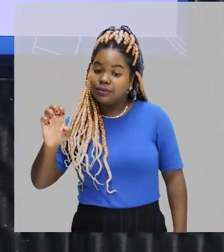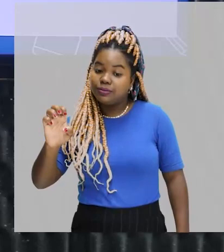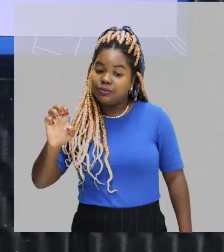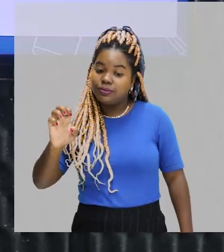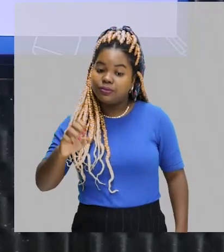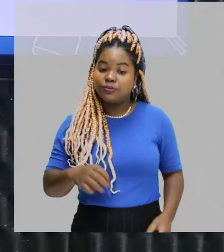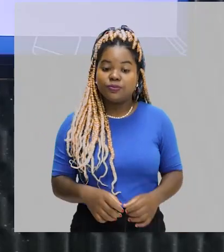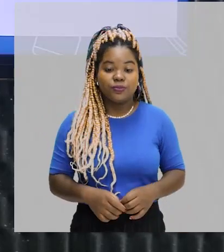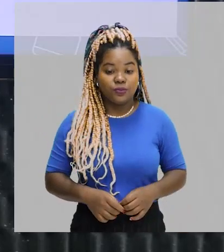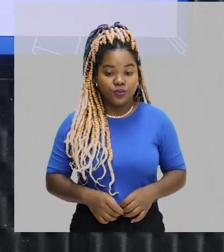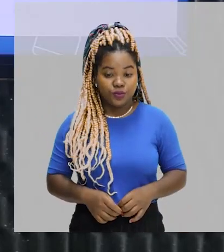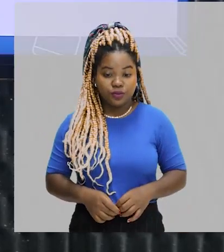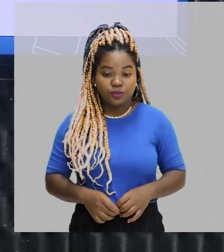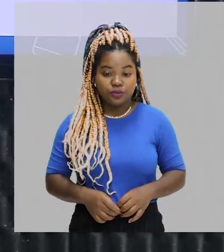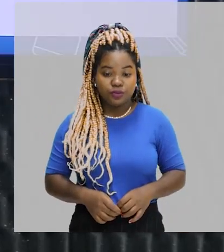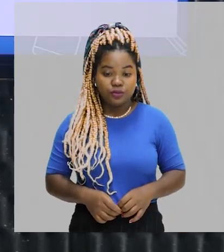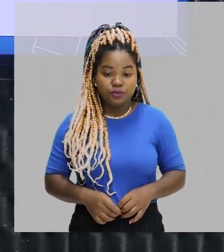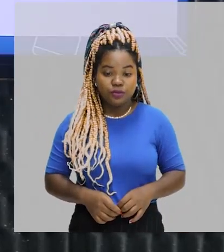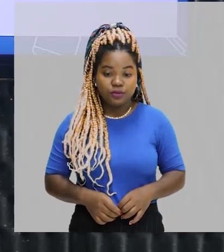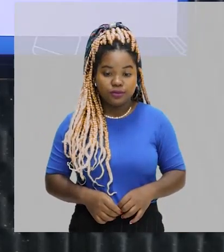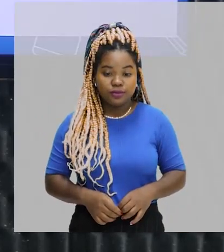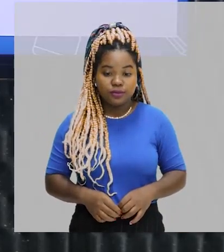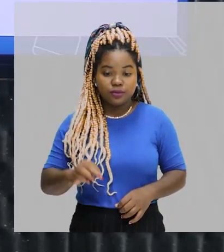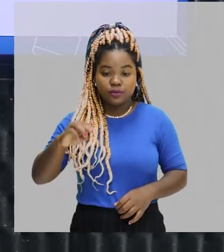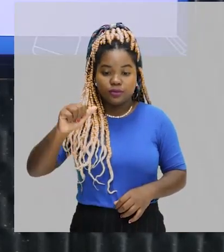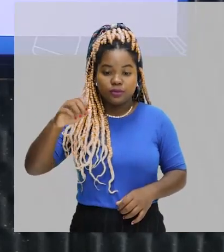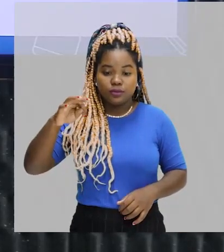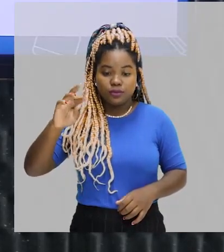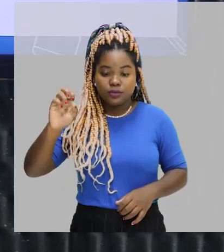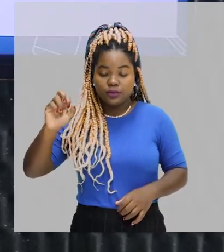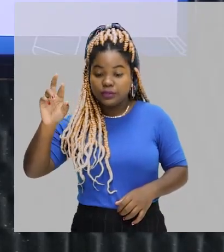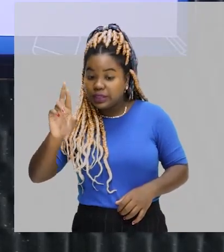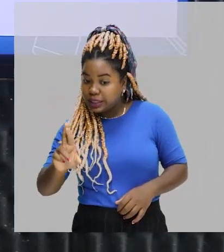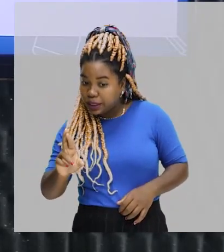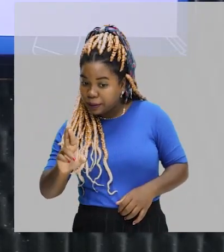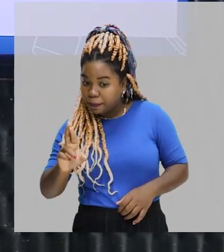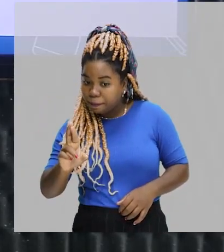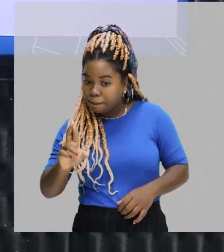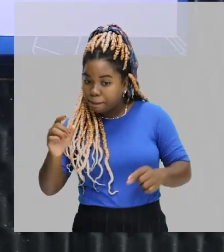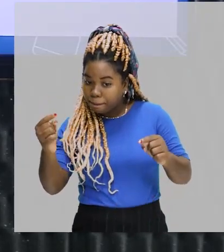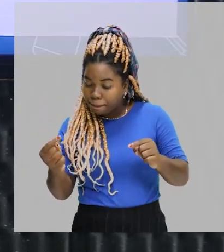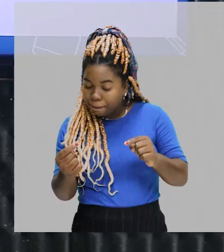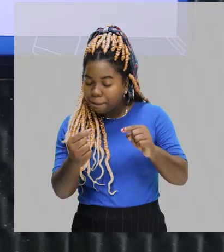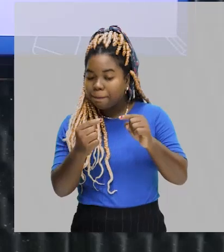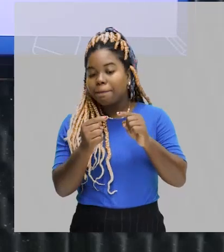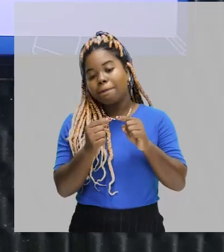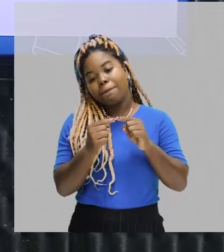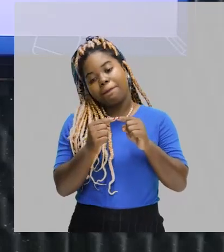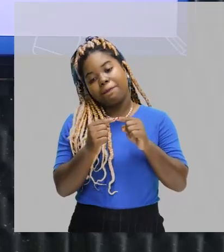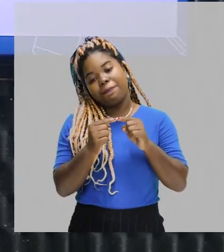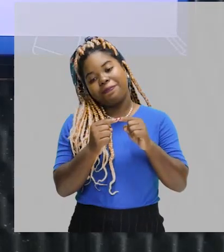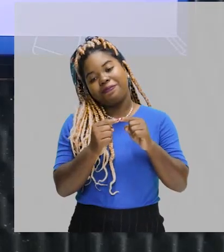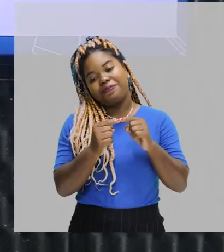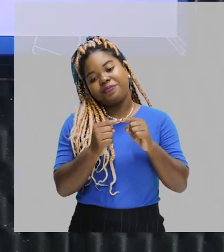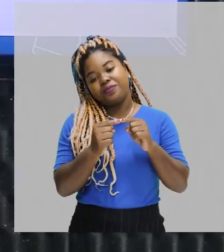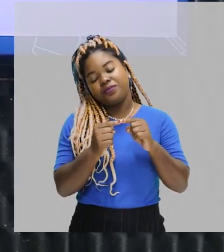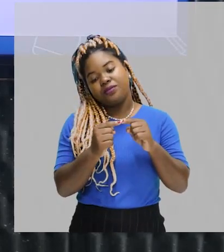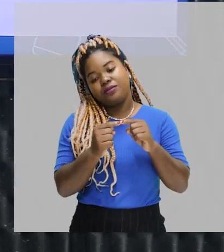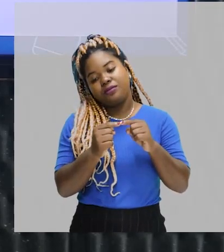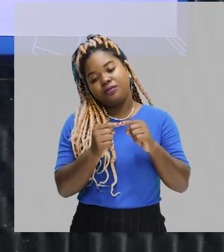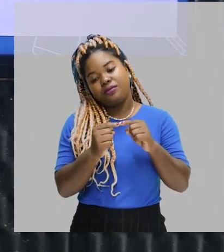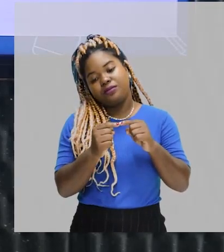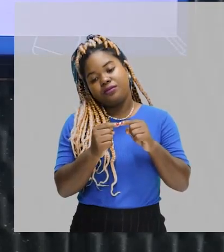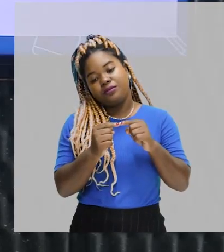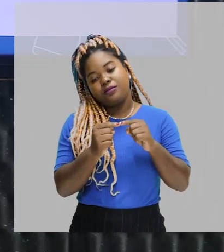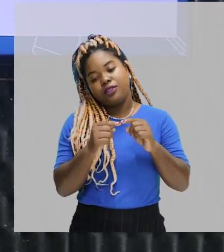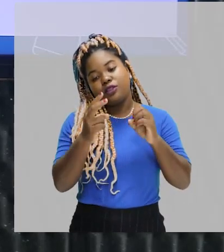indeterminado. Aqui o verbo manter vai concordar, certo? Vai flexionar